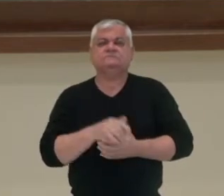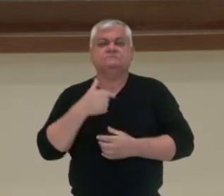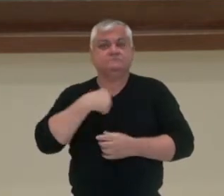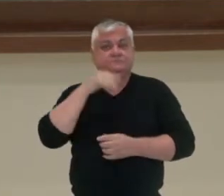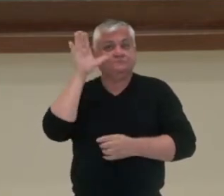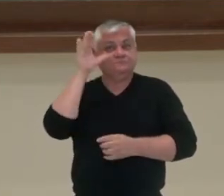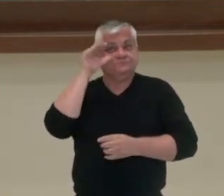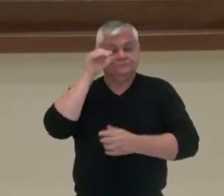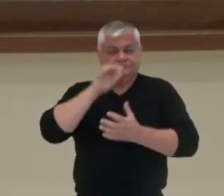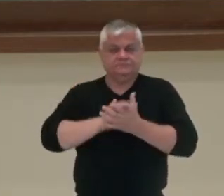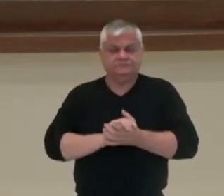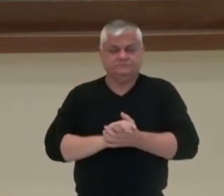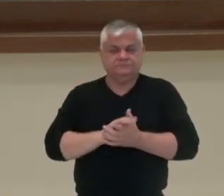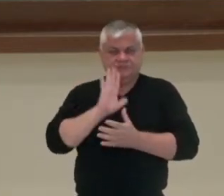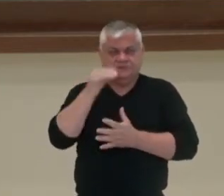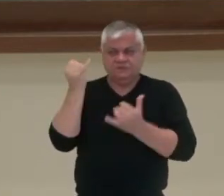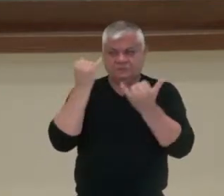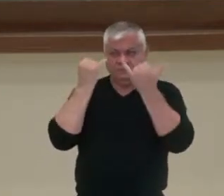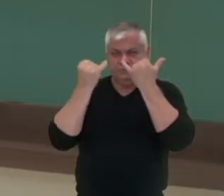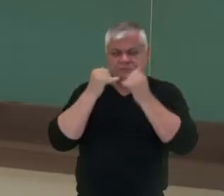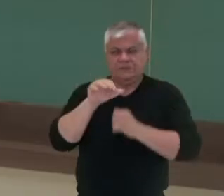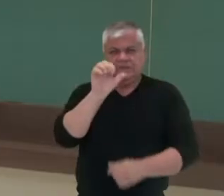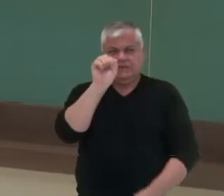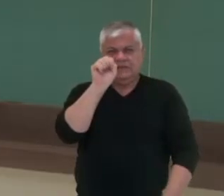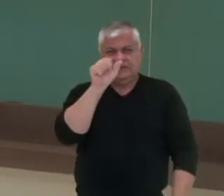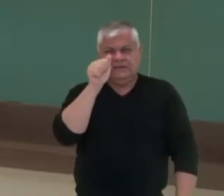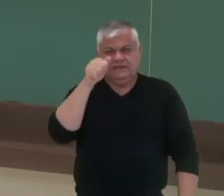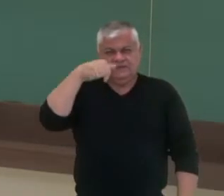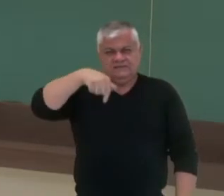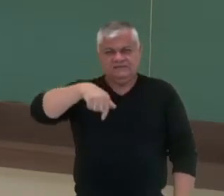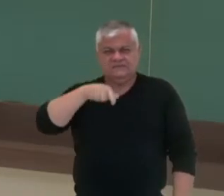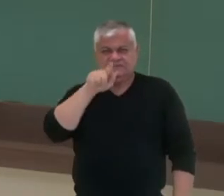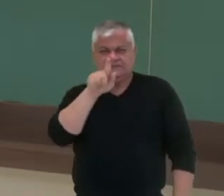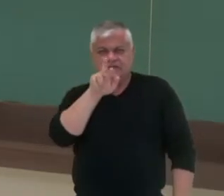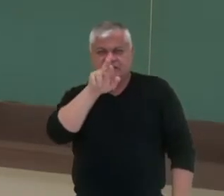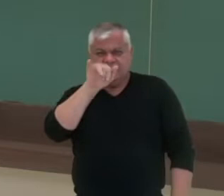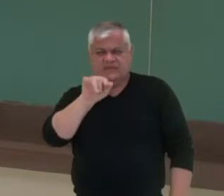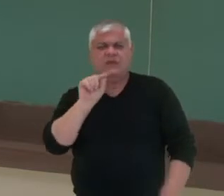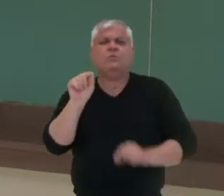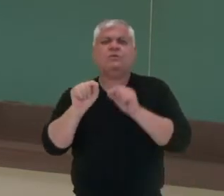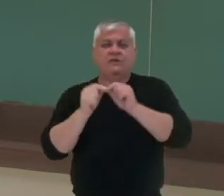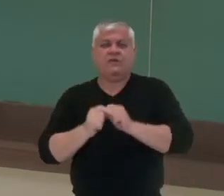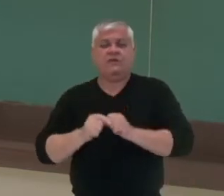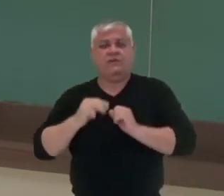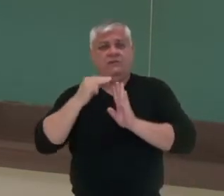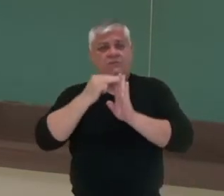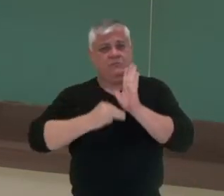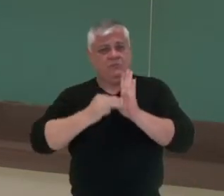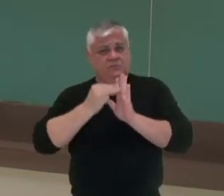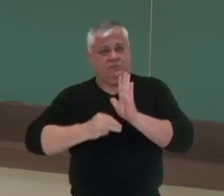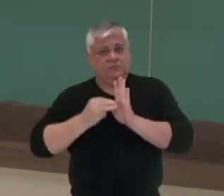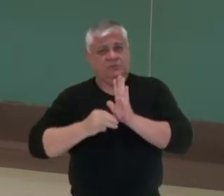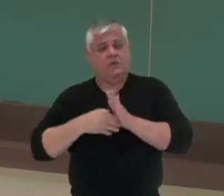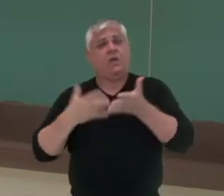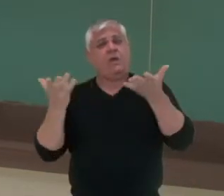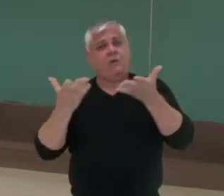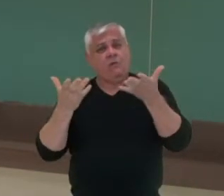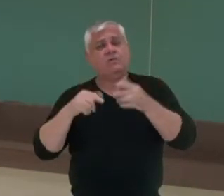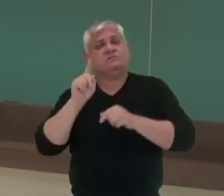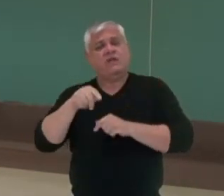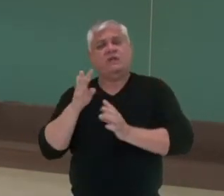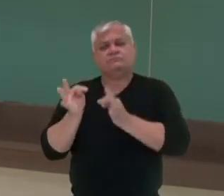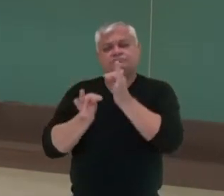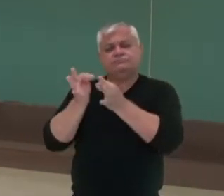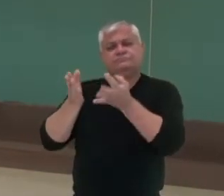Curiosidade, vocês já ouviram falar de sangria? Sangria é um método que, o que acontece? Hoje em dia ele é um método